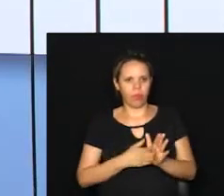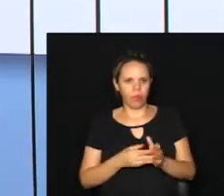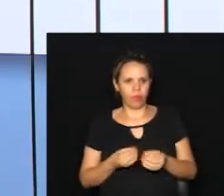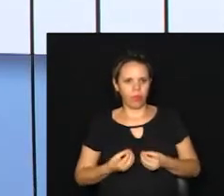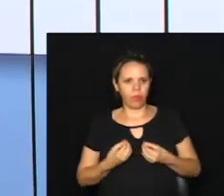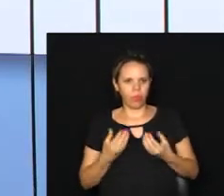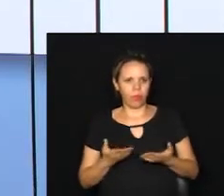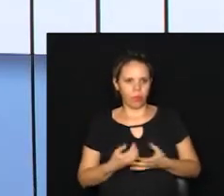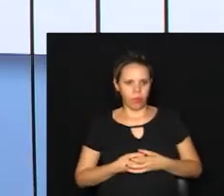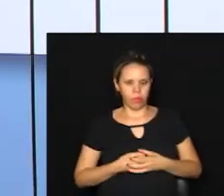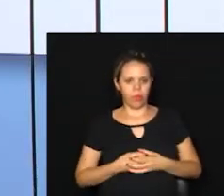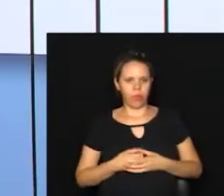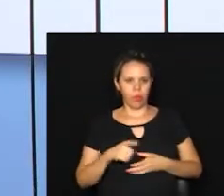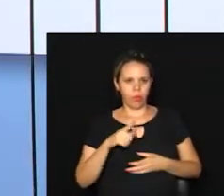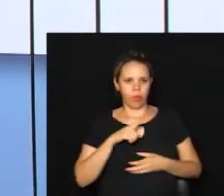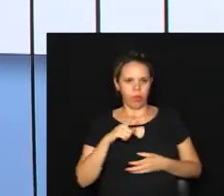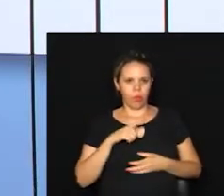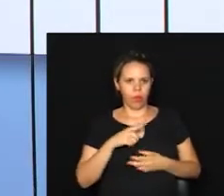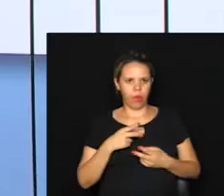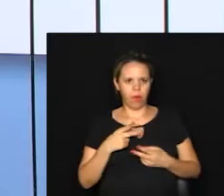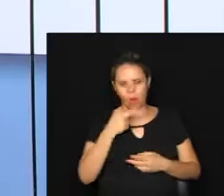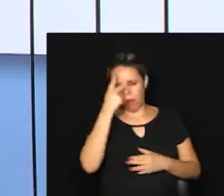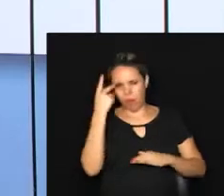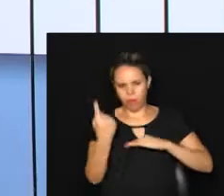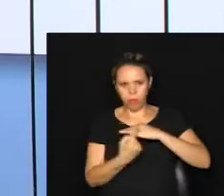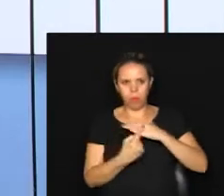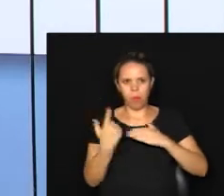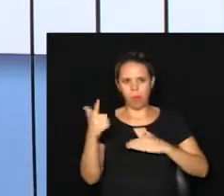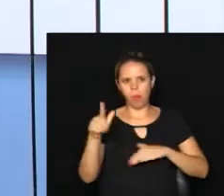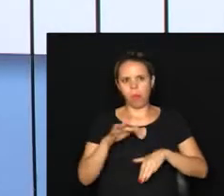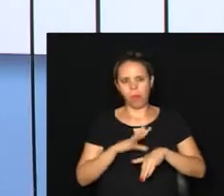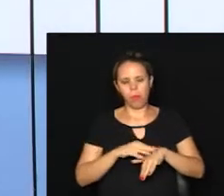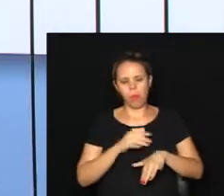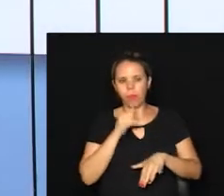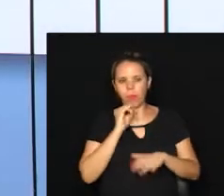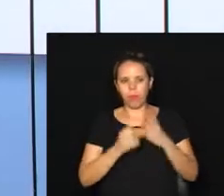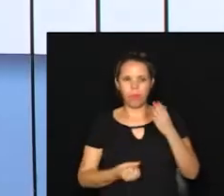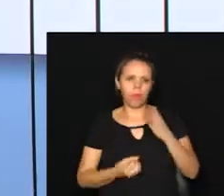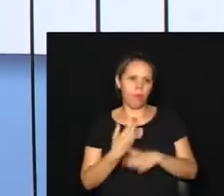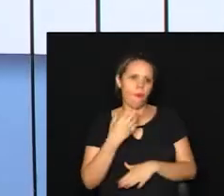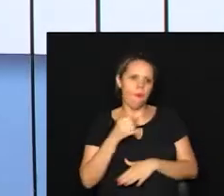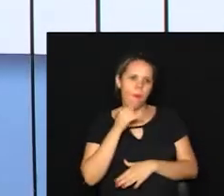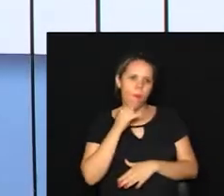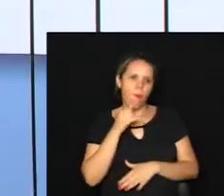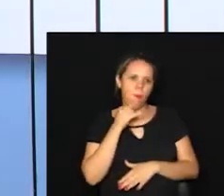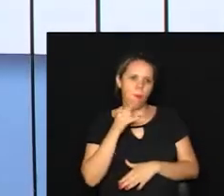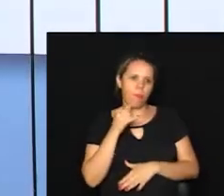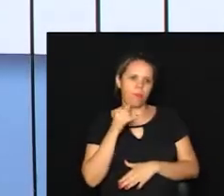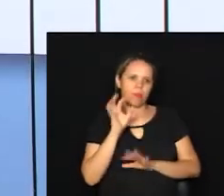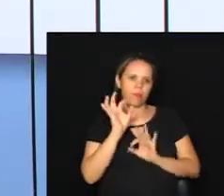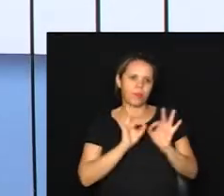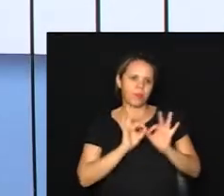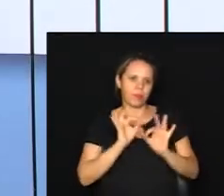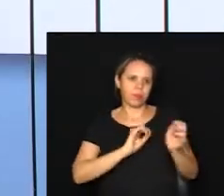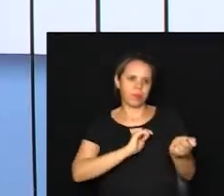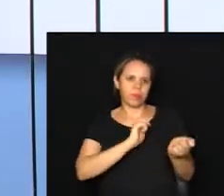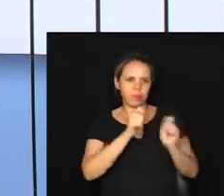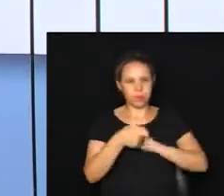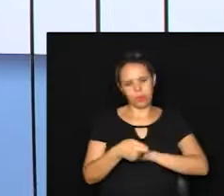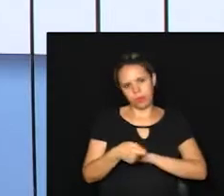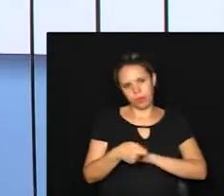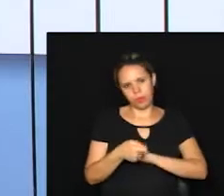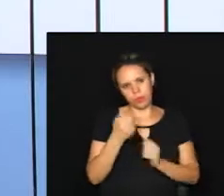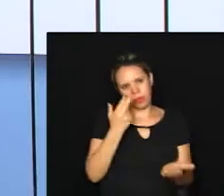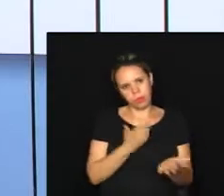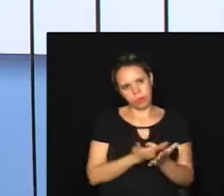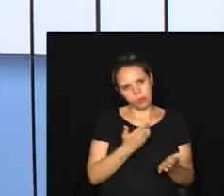aí, ter pacientes com outras comorbidades. E é o que está acontecendo. É uma reorganização dos